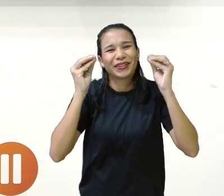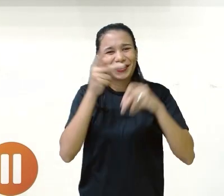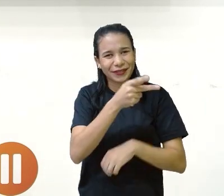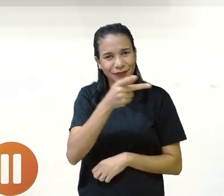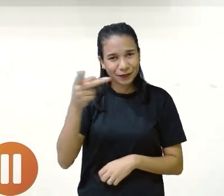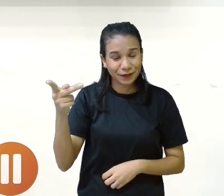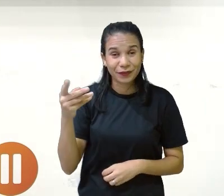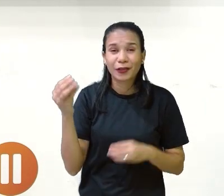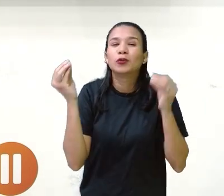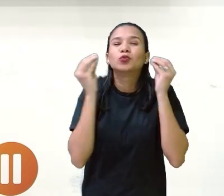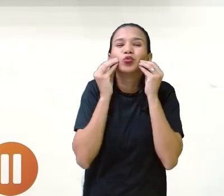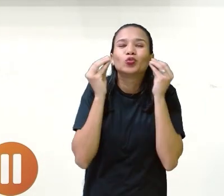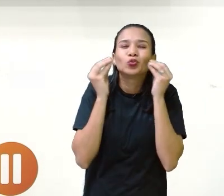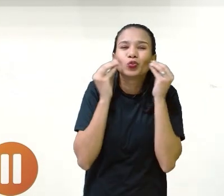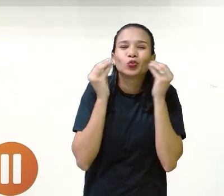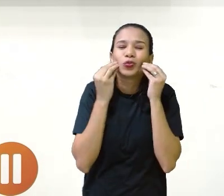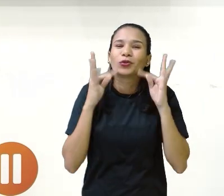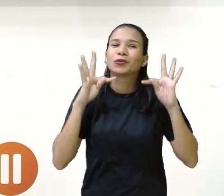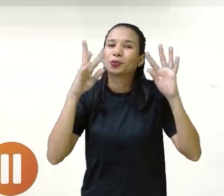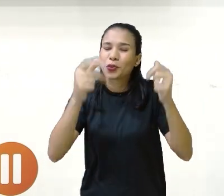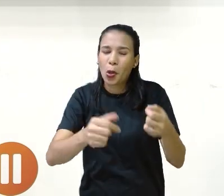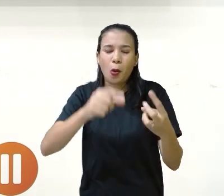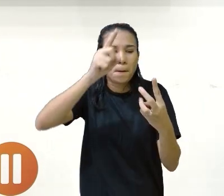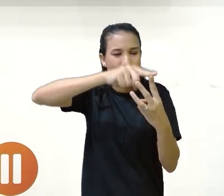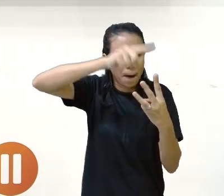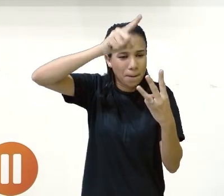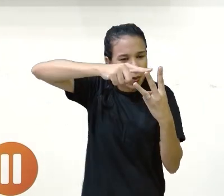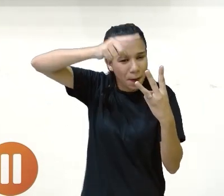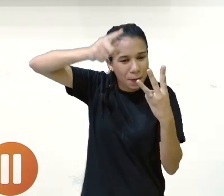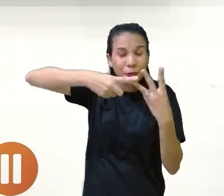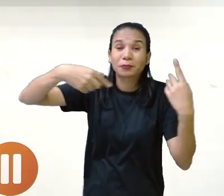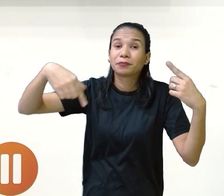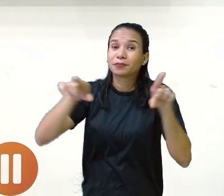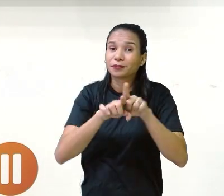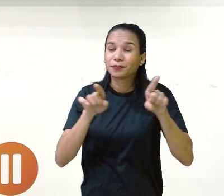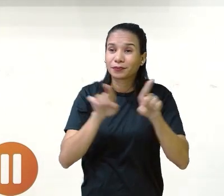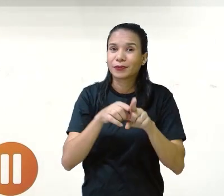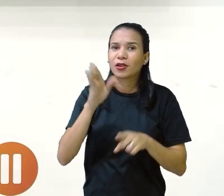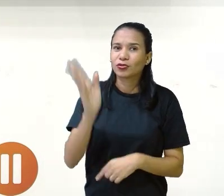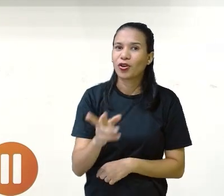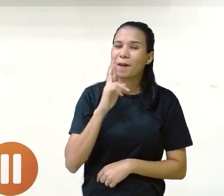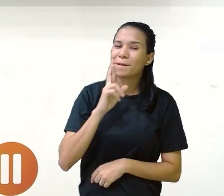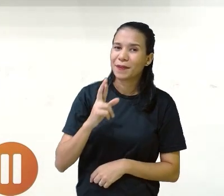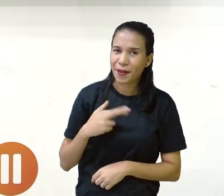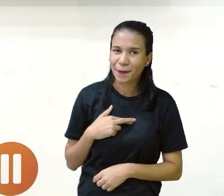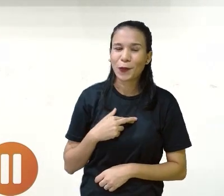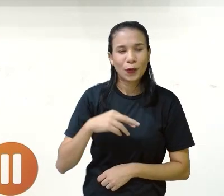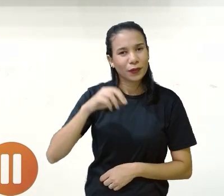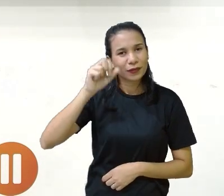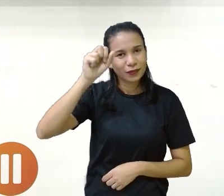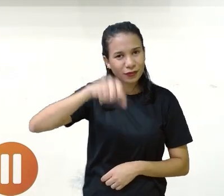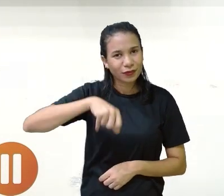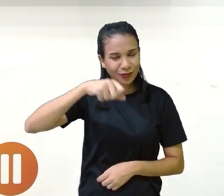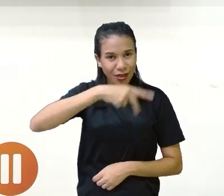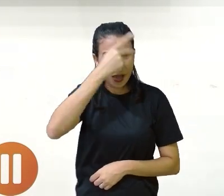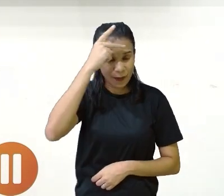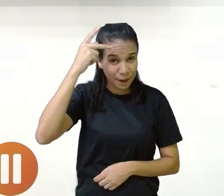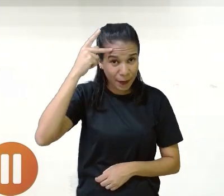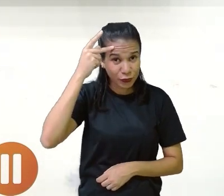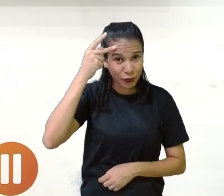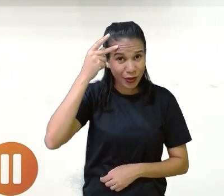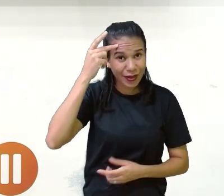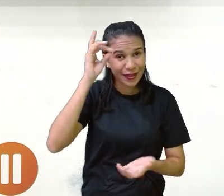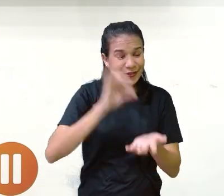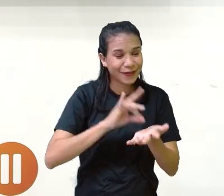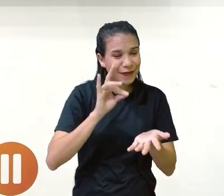vocês, beijo para Martim, para Laura, para William. E Martim já respondeu que a pessoa que